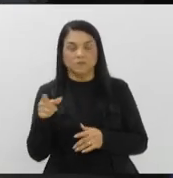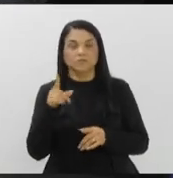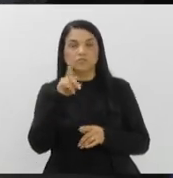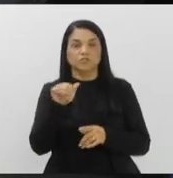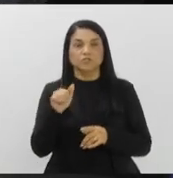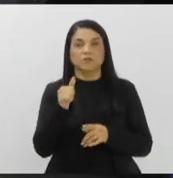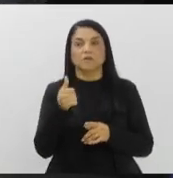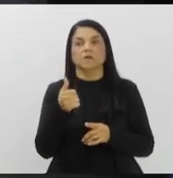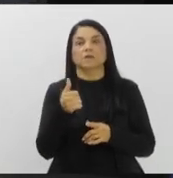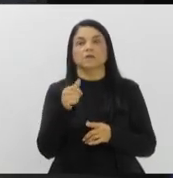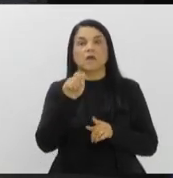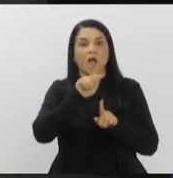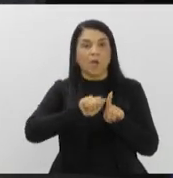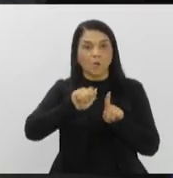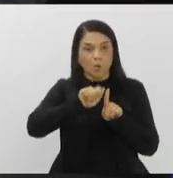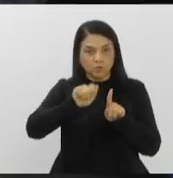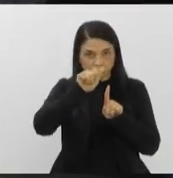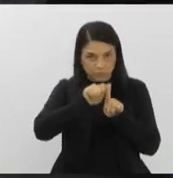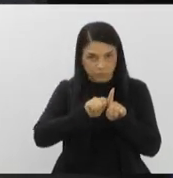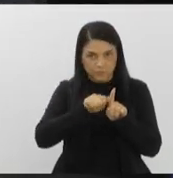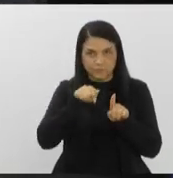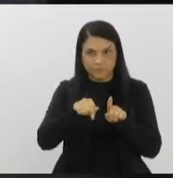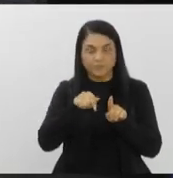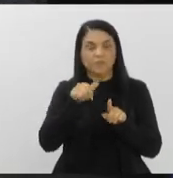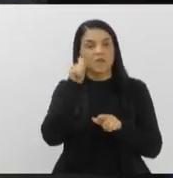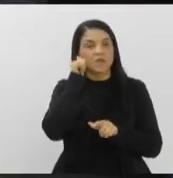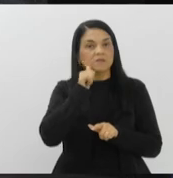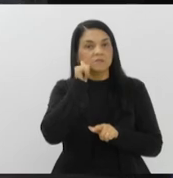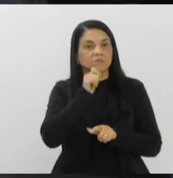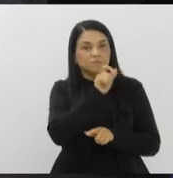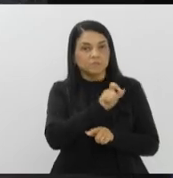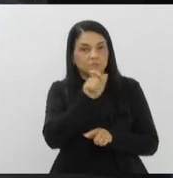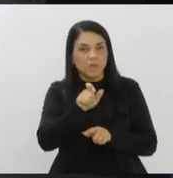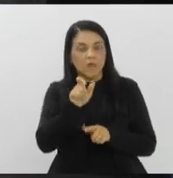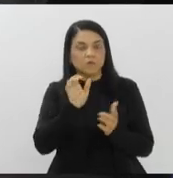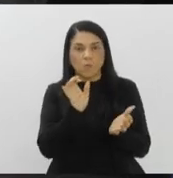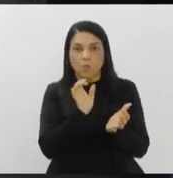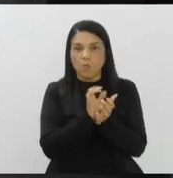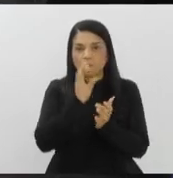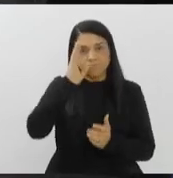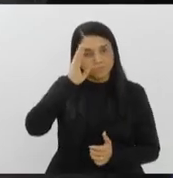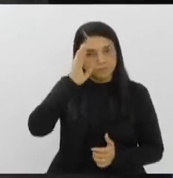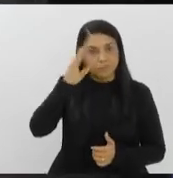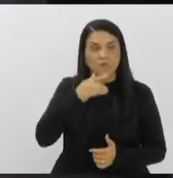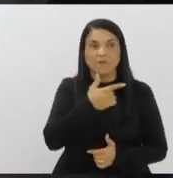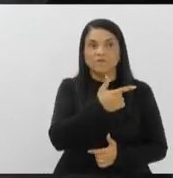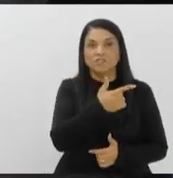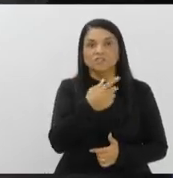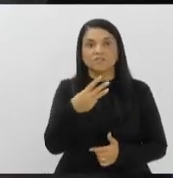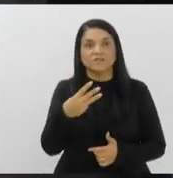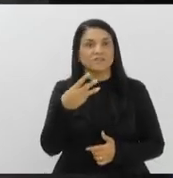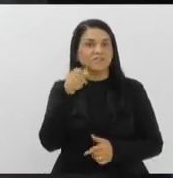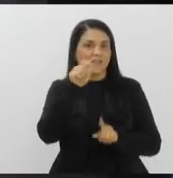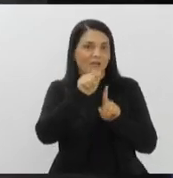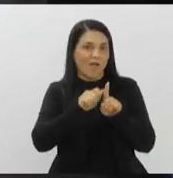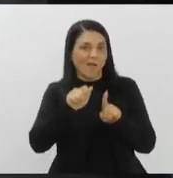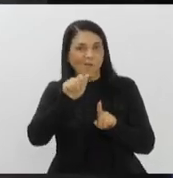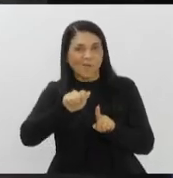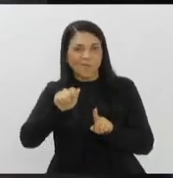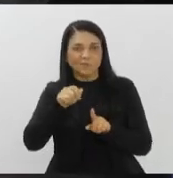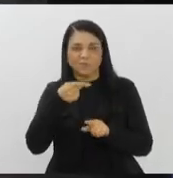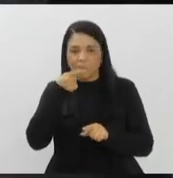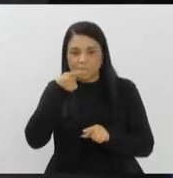2023, que é a que inclui as mulheres, grupos formais e informais, como grupo prioritário. 23 de agosto está chegando agora, né, gente? Daqui a